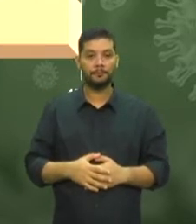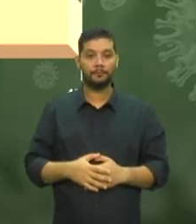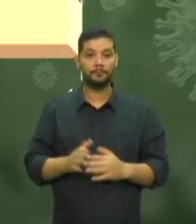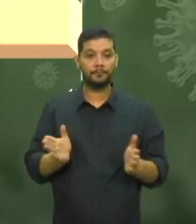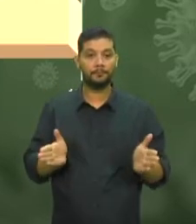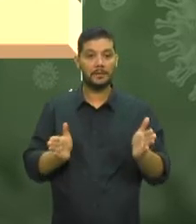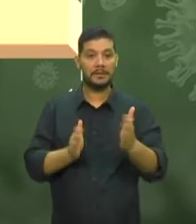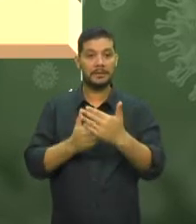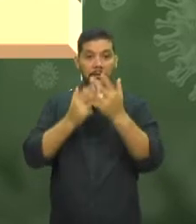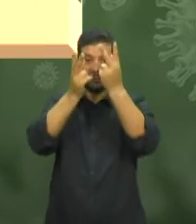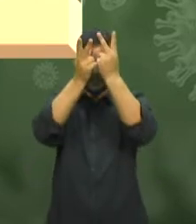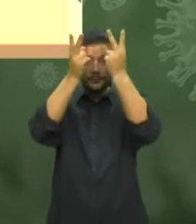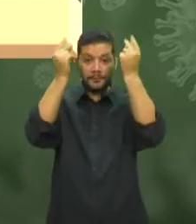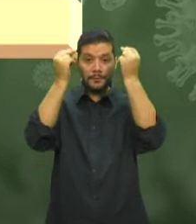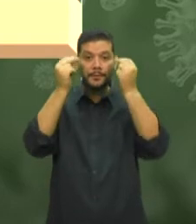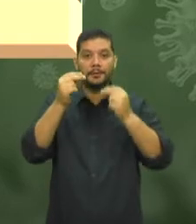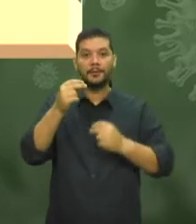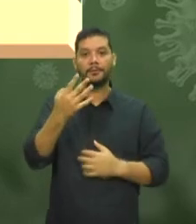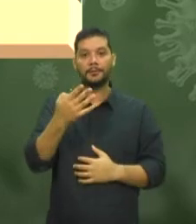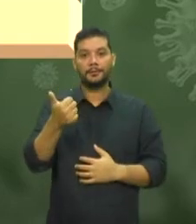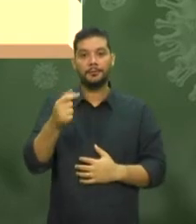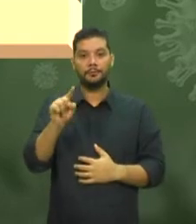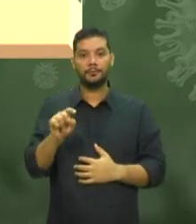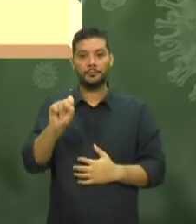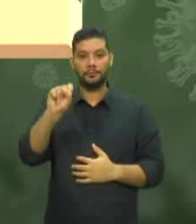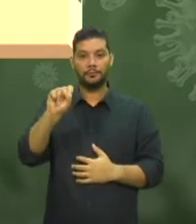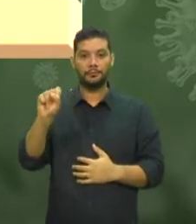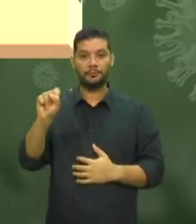44,79% e nas enfermarias,